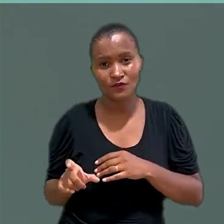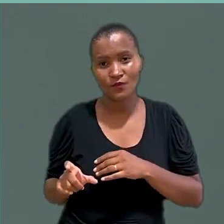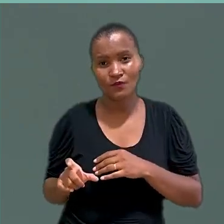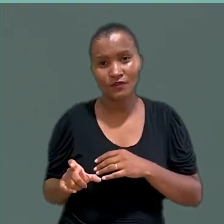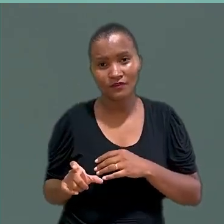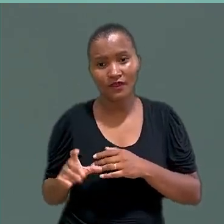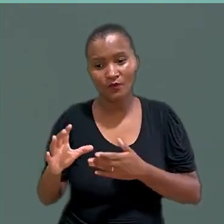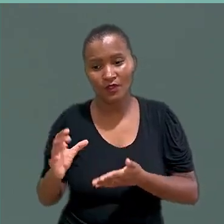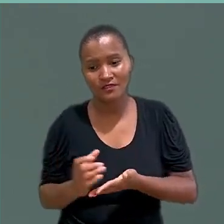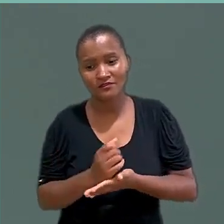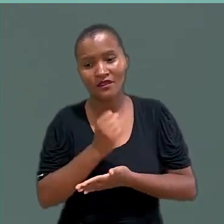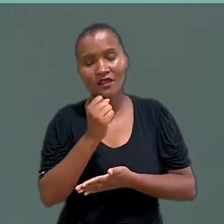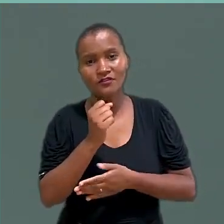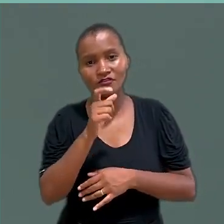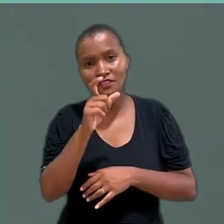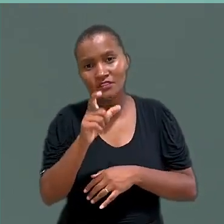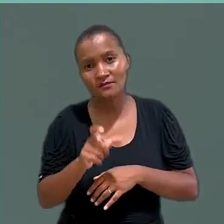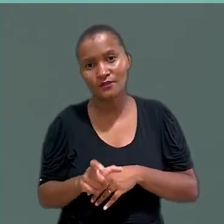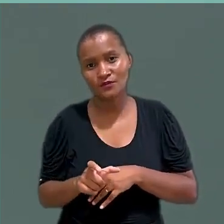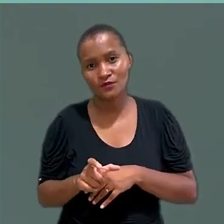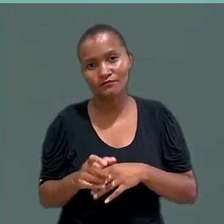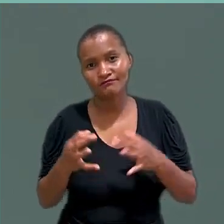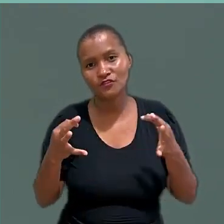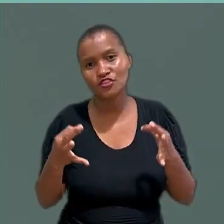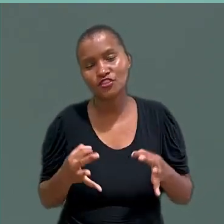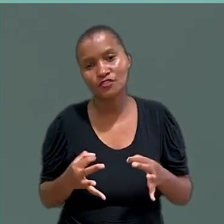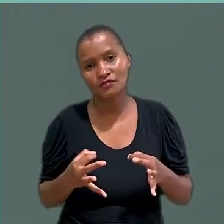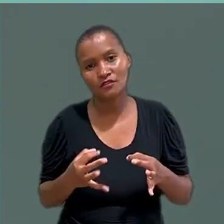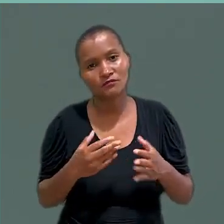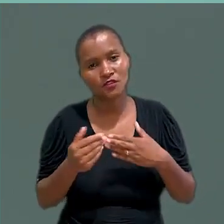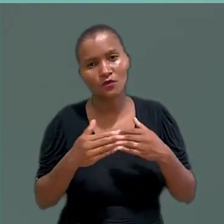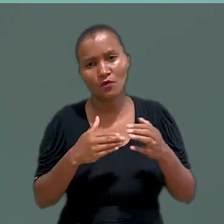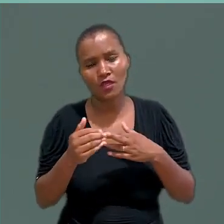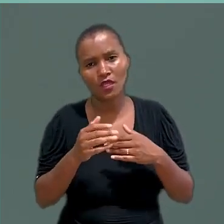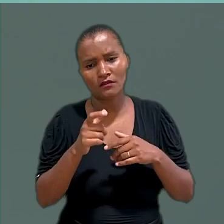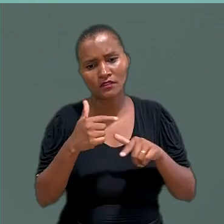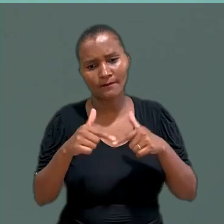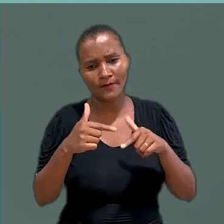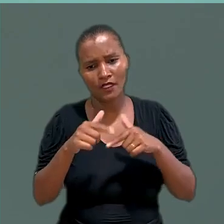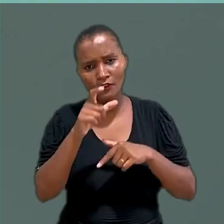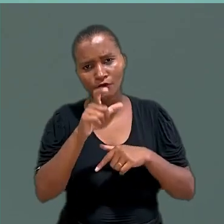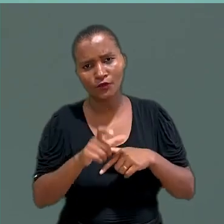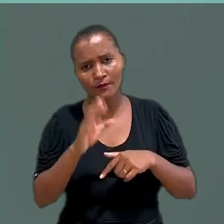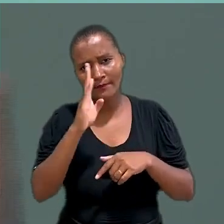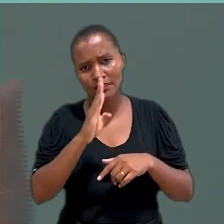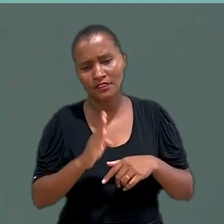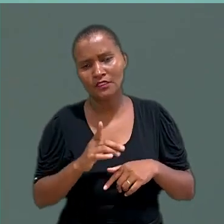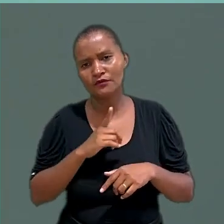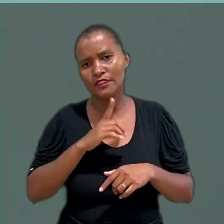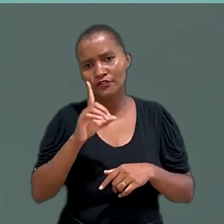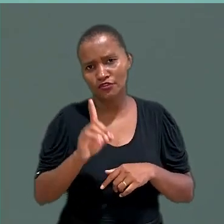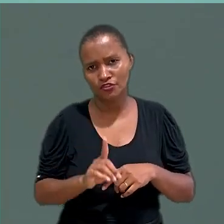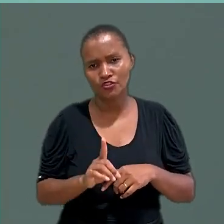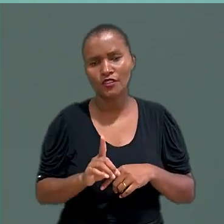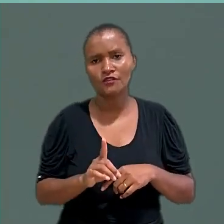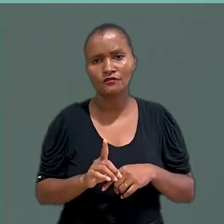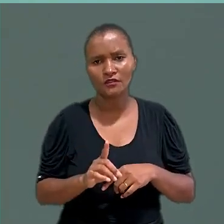humana, né? O resgate dessa pessoa, a condição digna que qualquer trabalhador brasileiro, né, tem direito